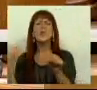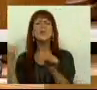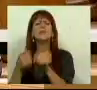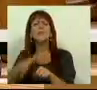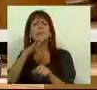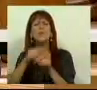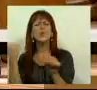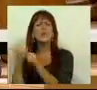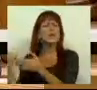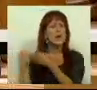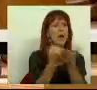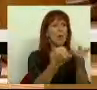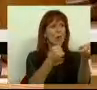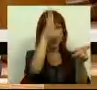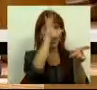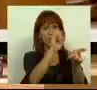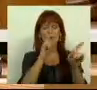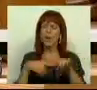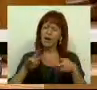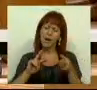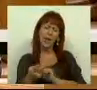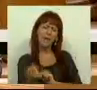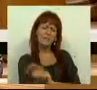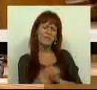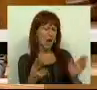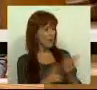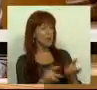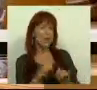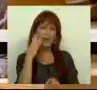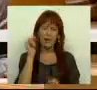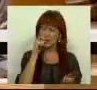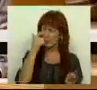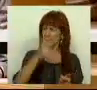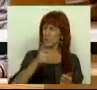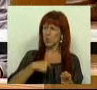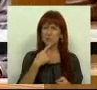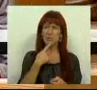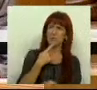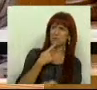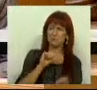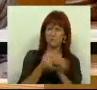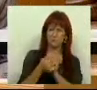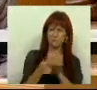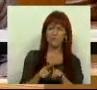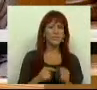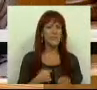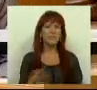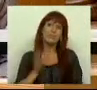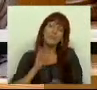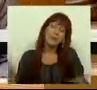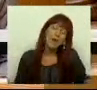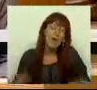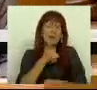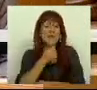serviço que suportam os governos, para distorcer a realidade de modo a tentar convencer os cidadãos da inevitabilidade